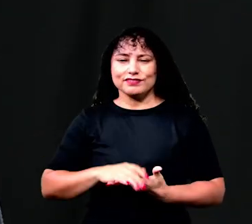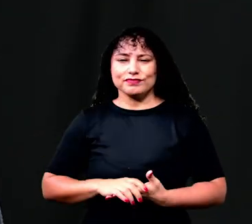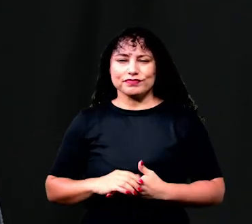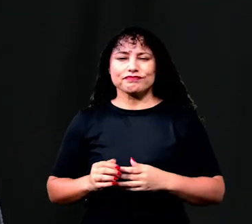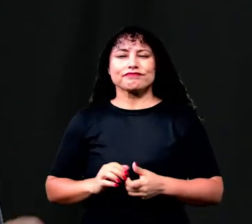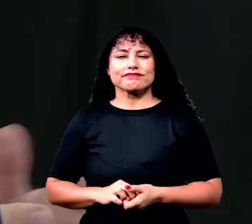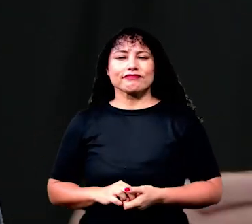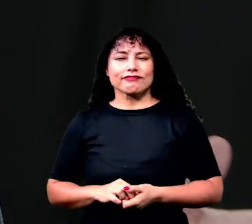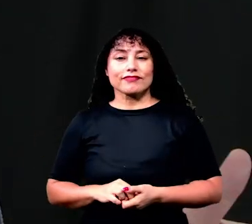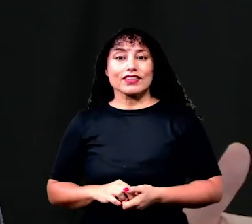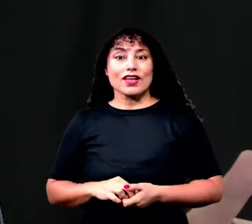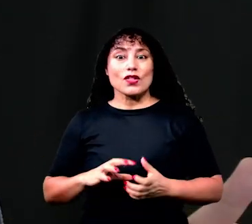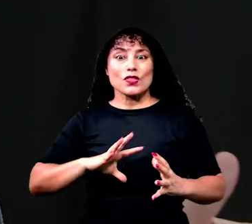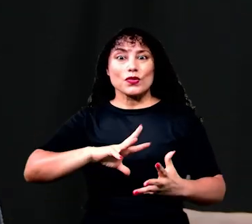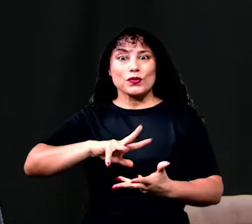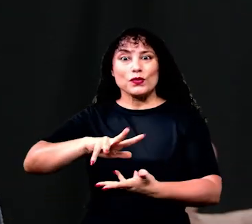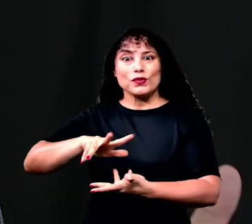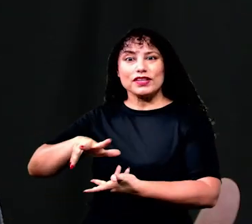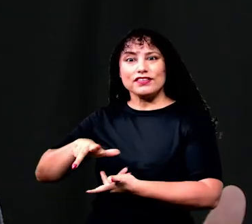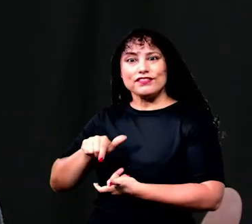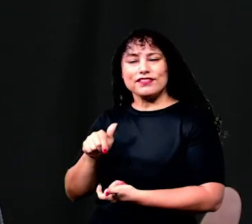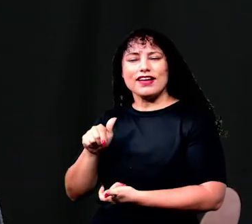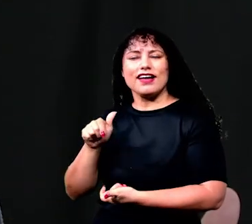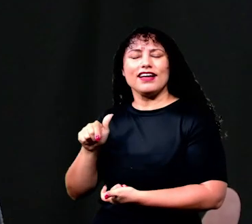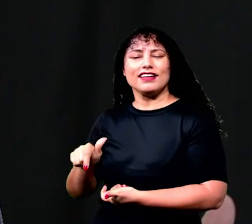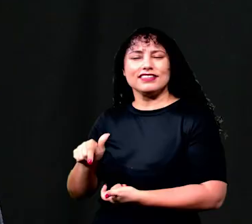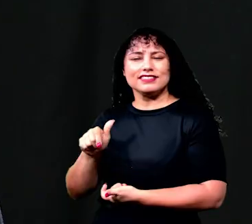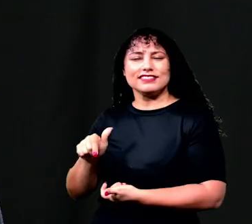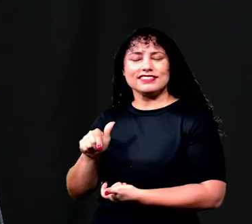Eh, e aí eu dizia que no universo